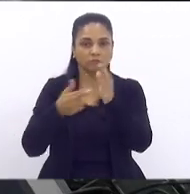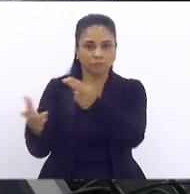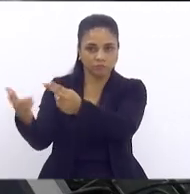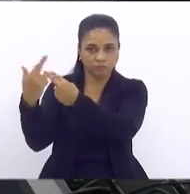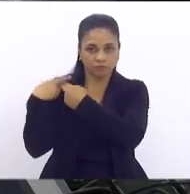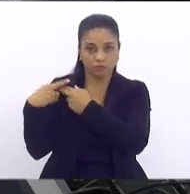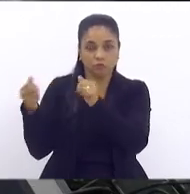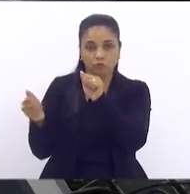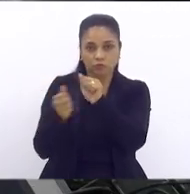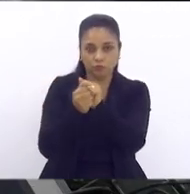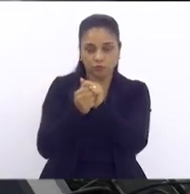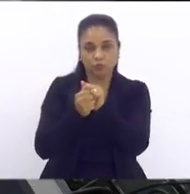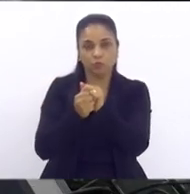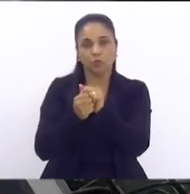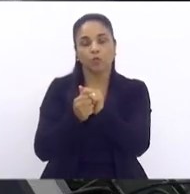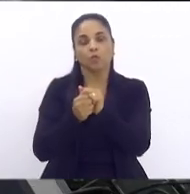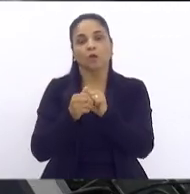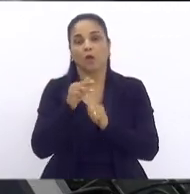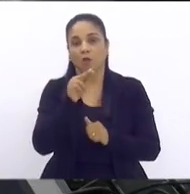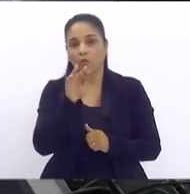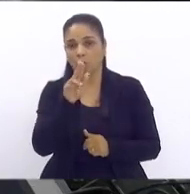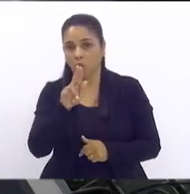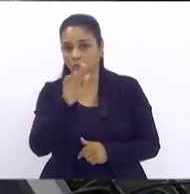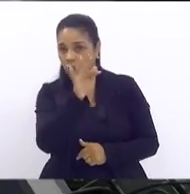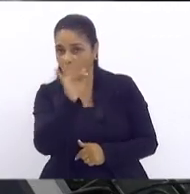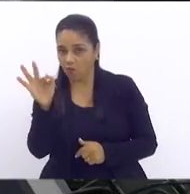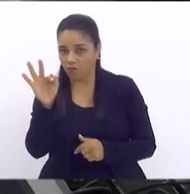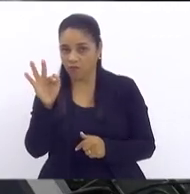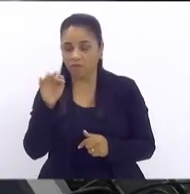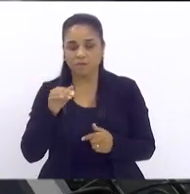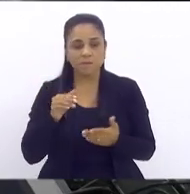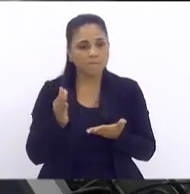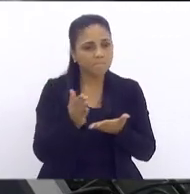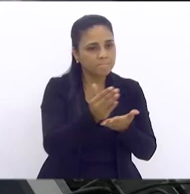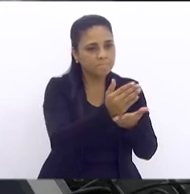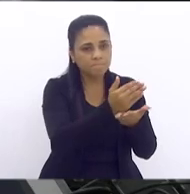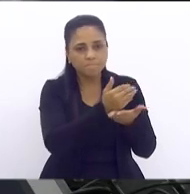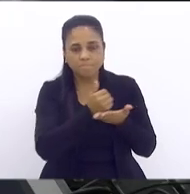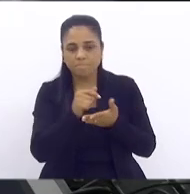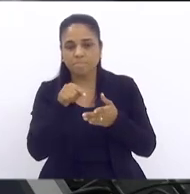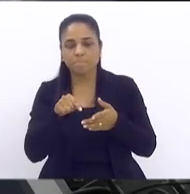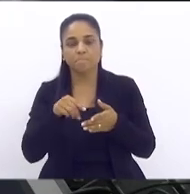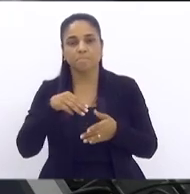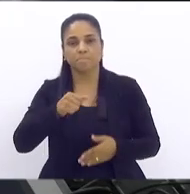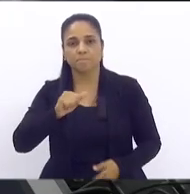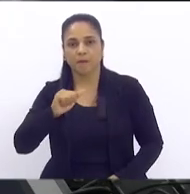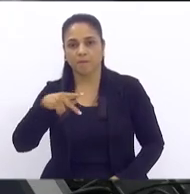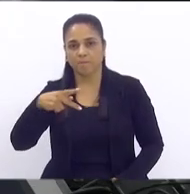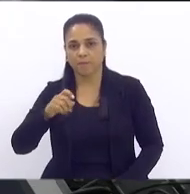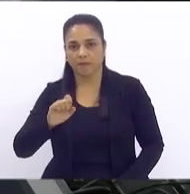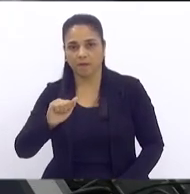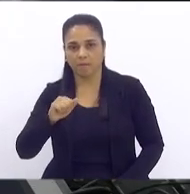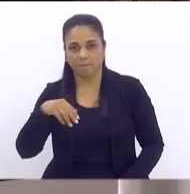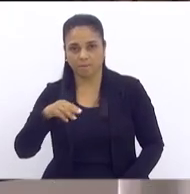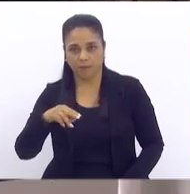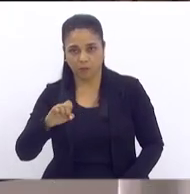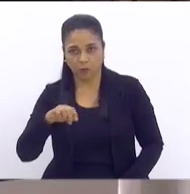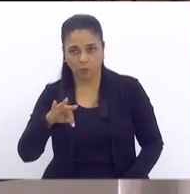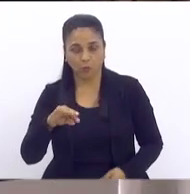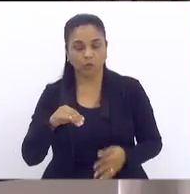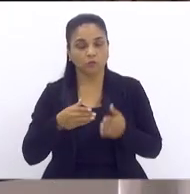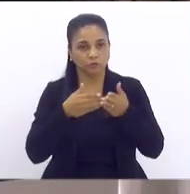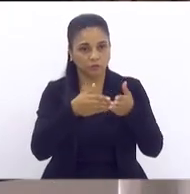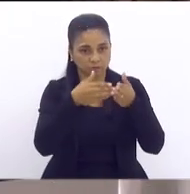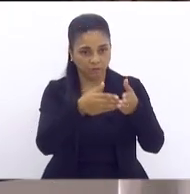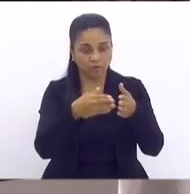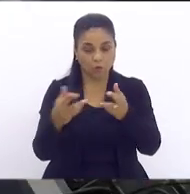Universidade Rural, a Universidade Fluminense, fazer um mapeamento de todas as navegações e a Marinha se responsabilizar pela retirada dos mesmos. Aí ficou sob a